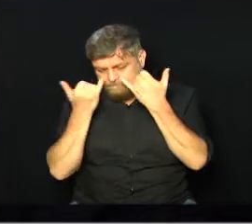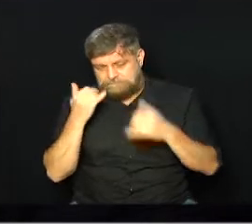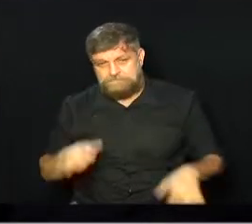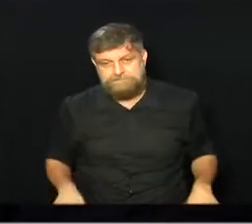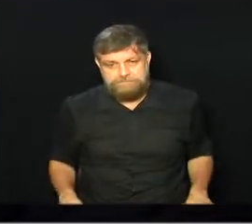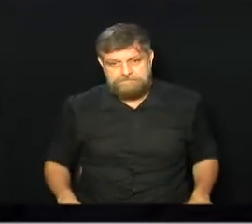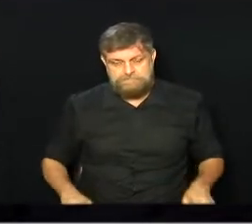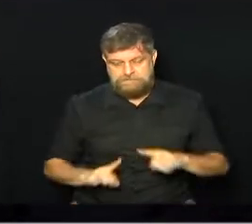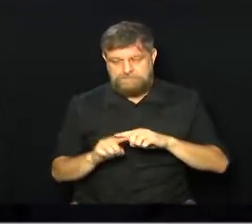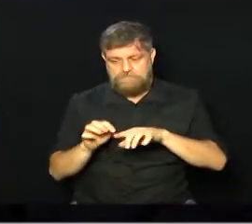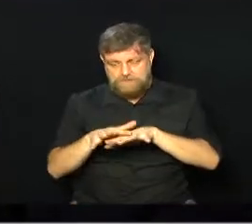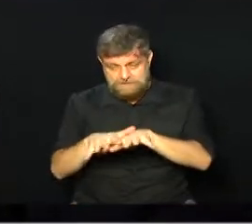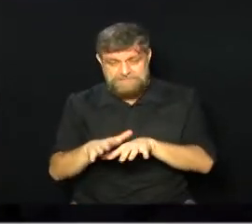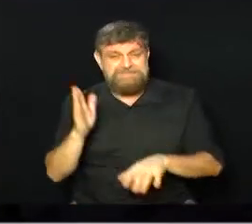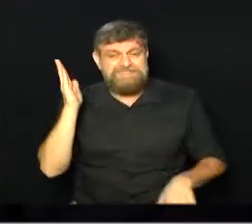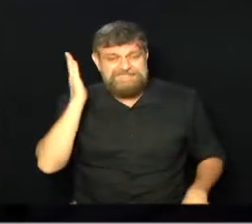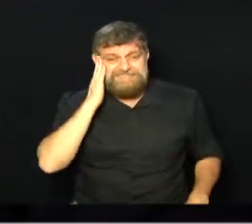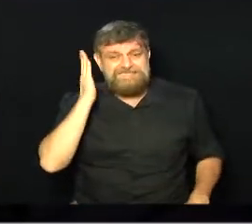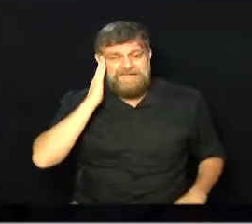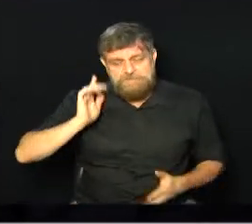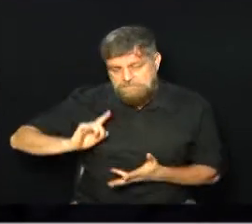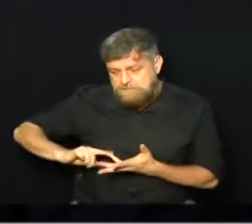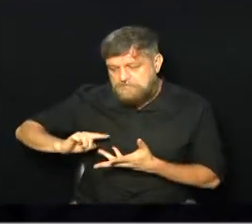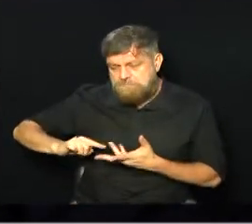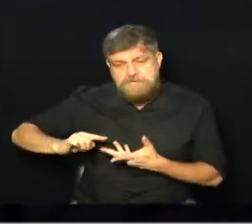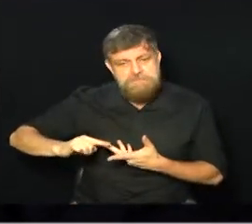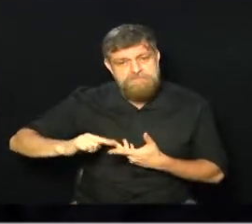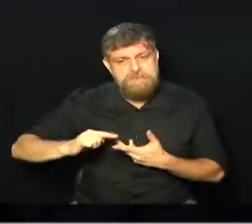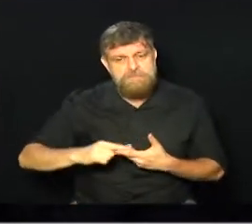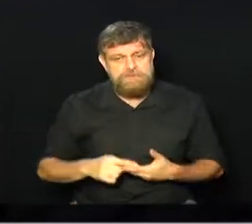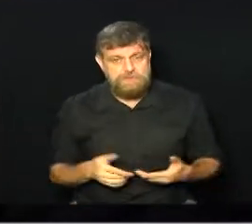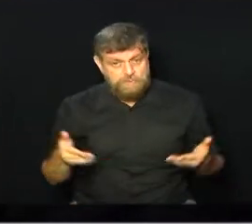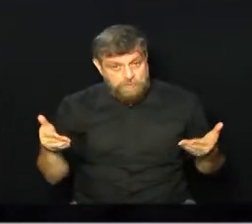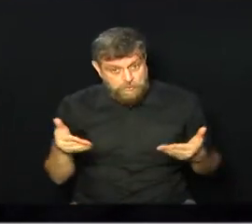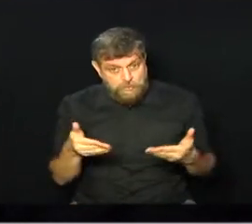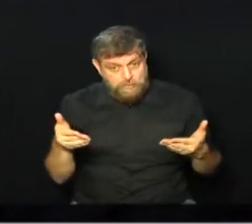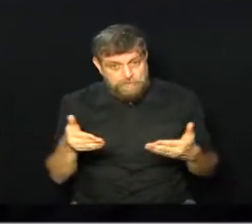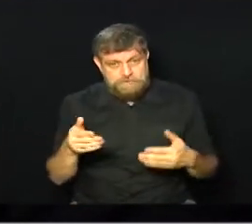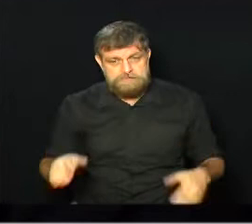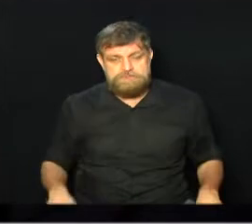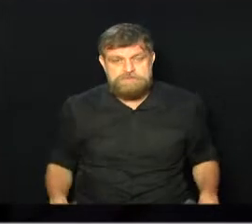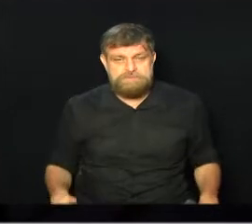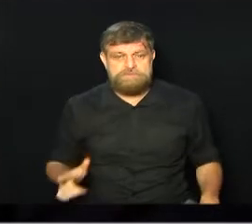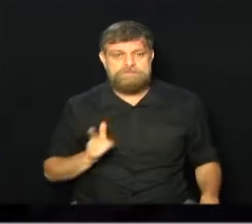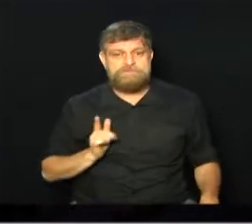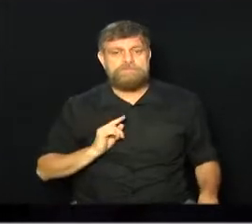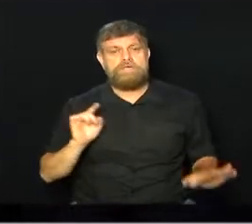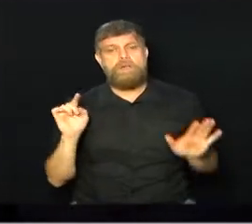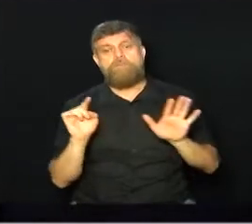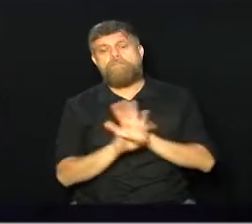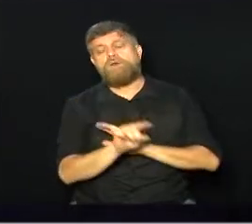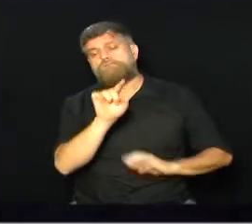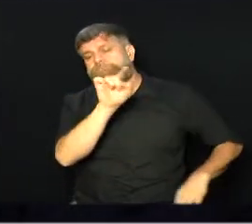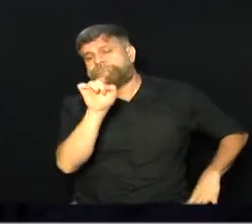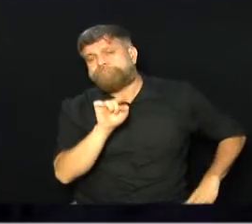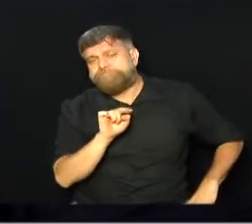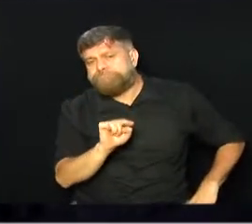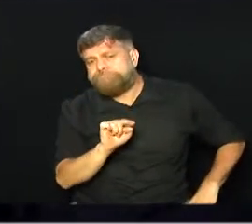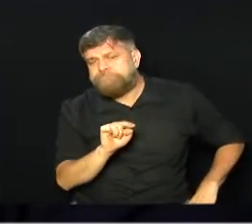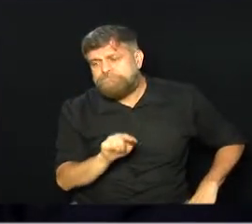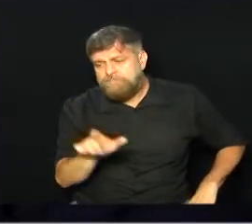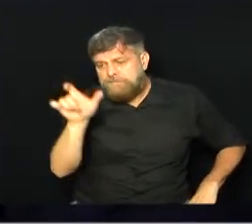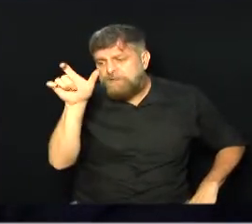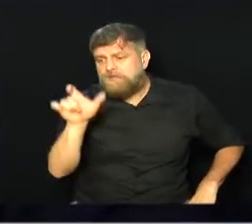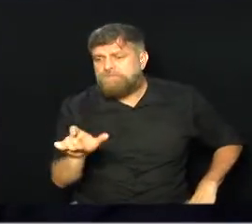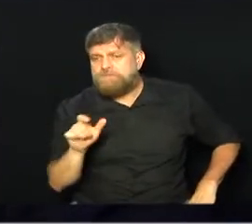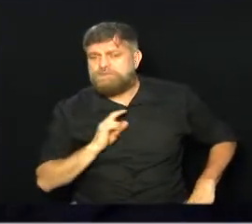hoje sabem muitas coisas. Então hoje, existe questionamento que o jogador consegue